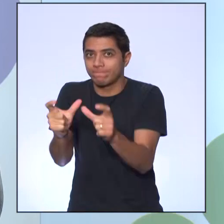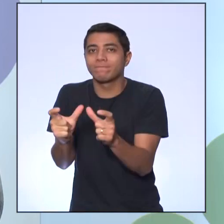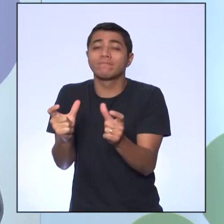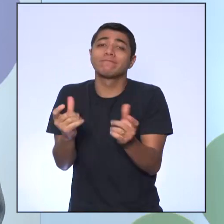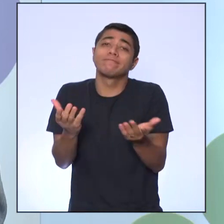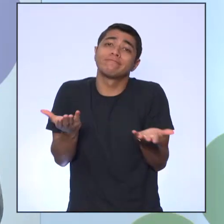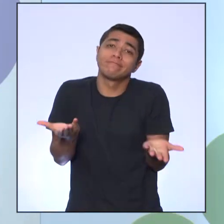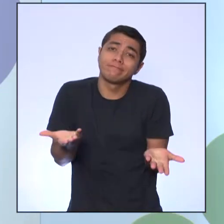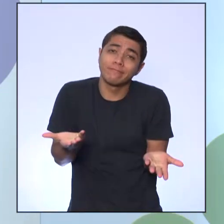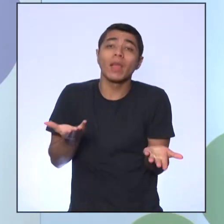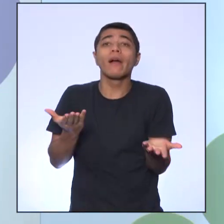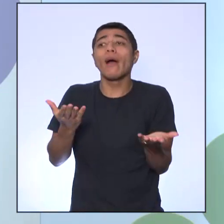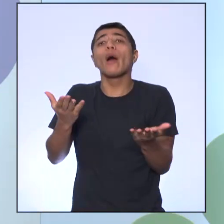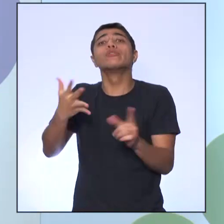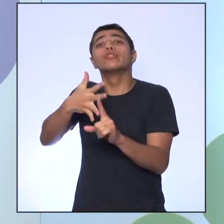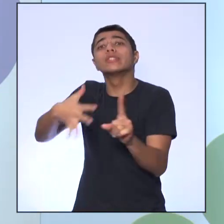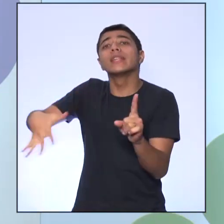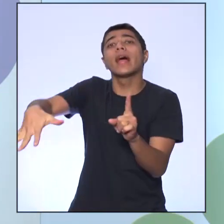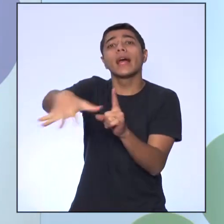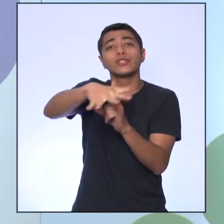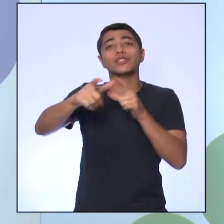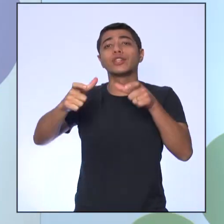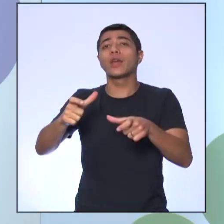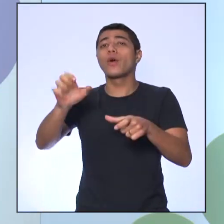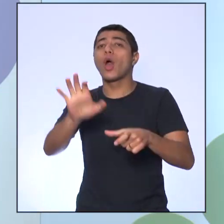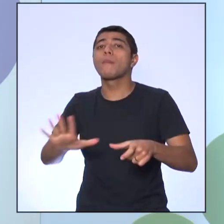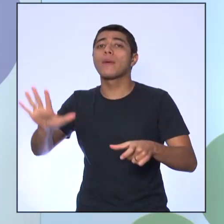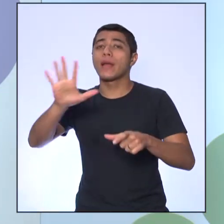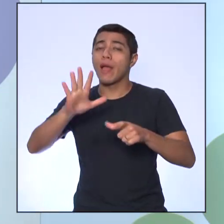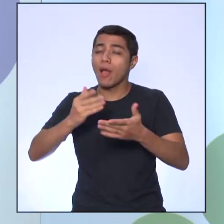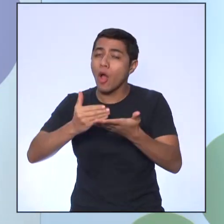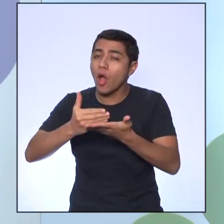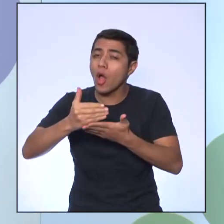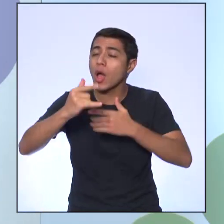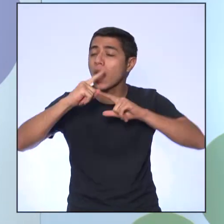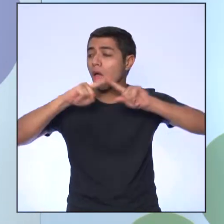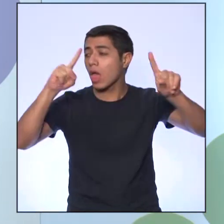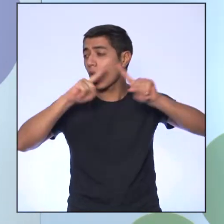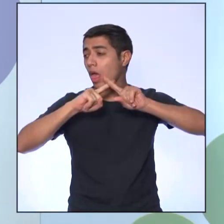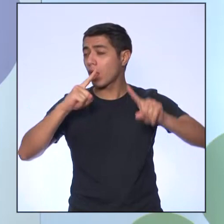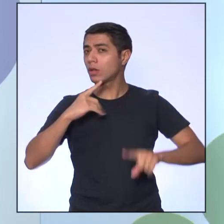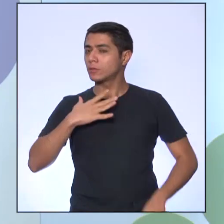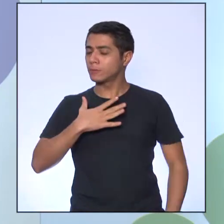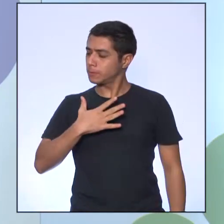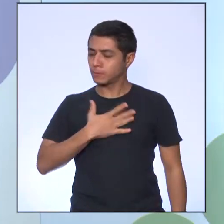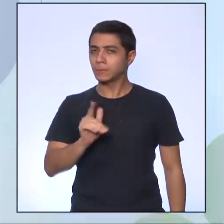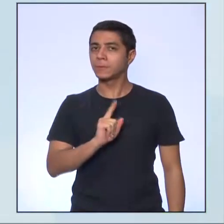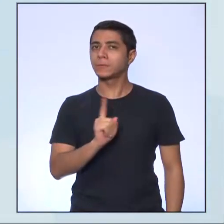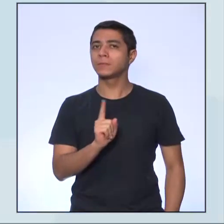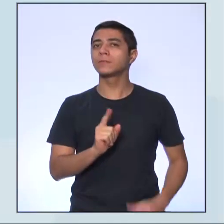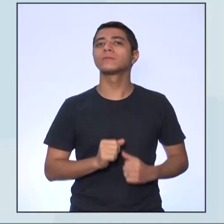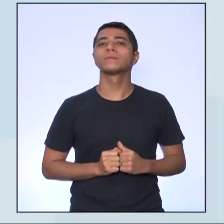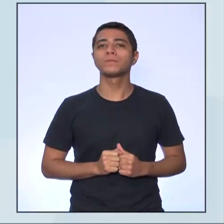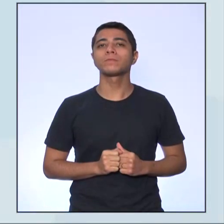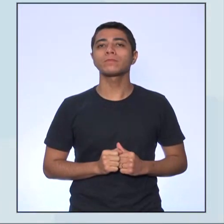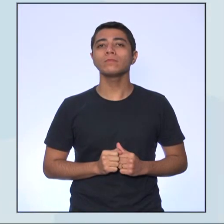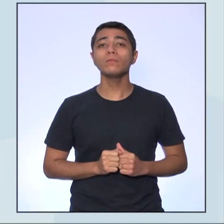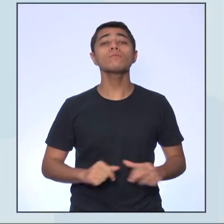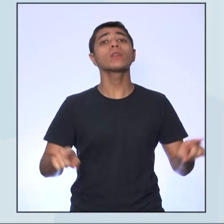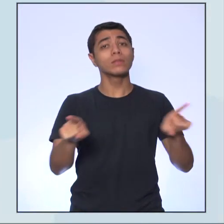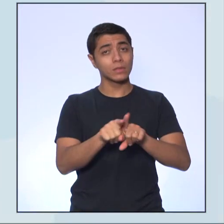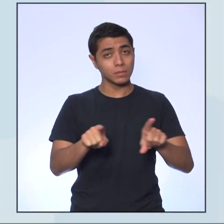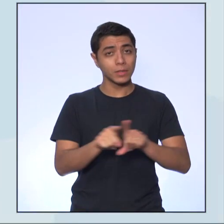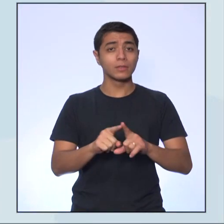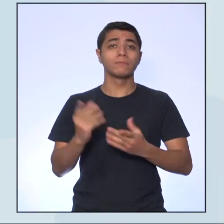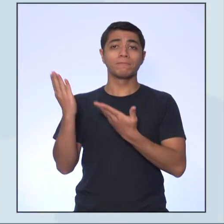descontentamento na sociedade europeia. Tudo bem, pessoal? Então, olha só, vamos voltar aí para a nossa tela, porque nós vamos voltar